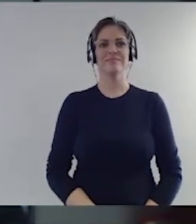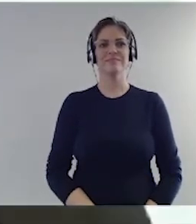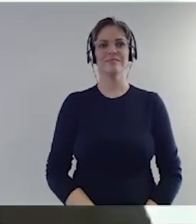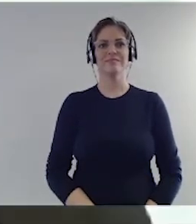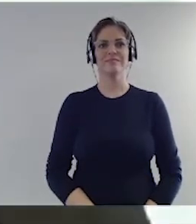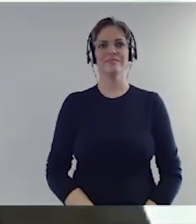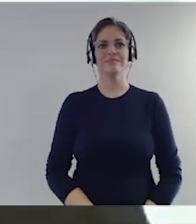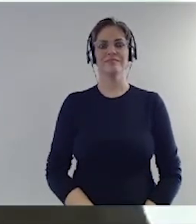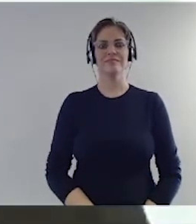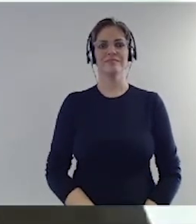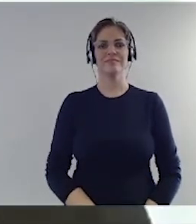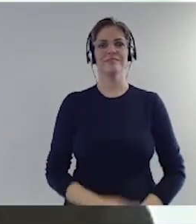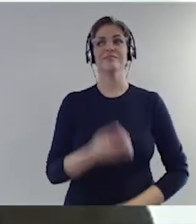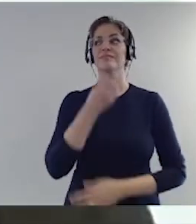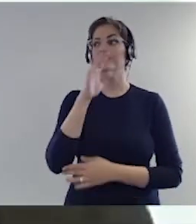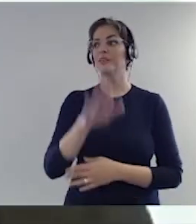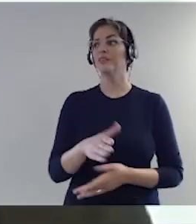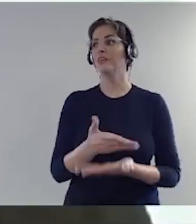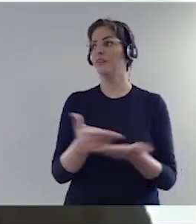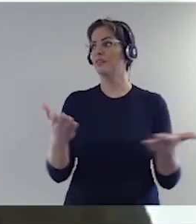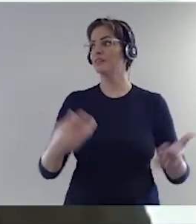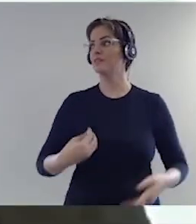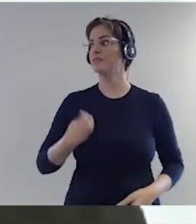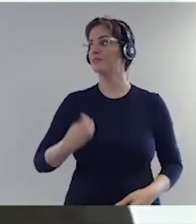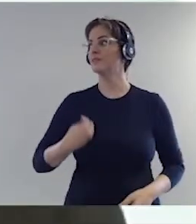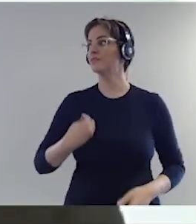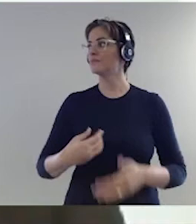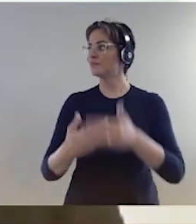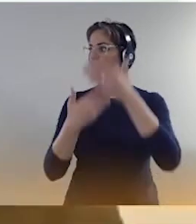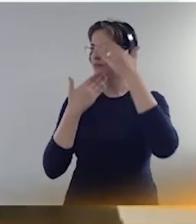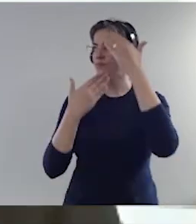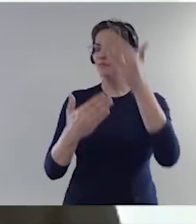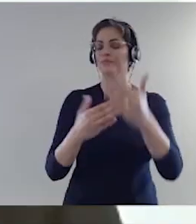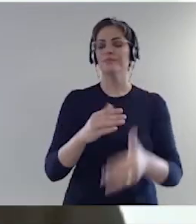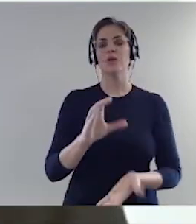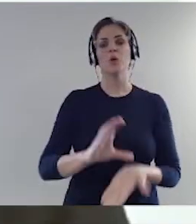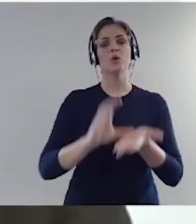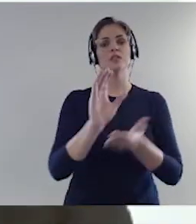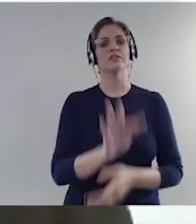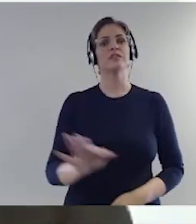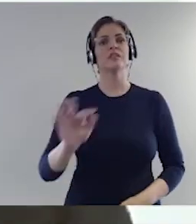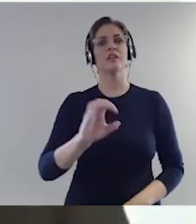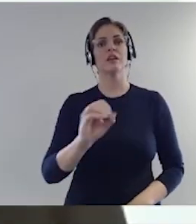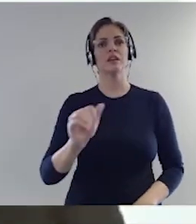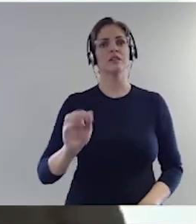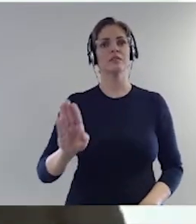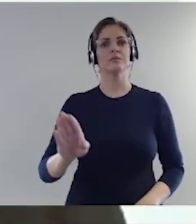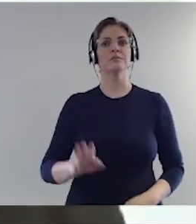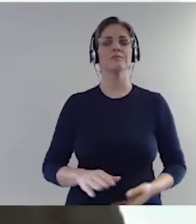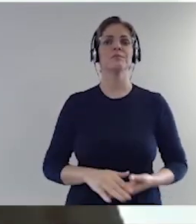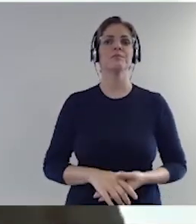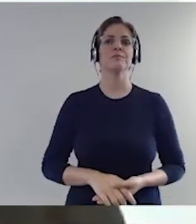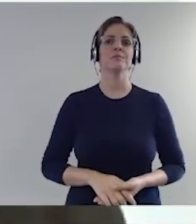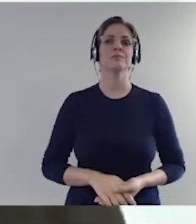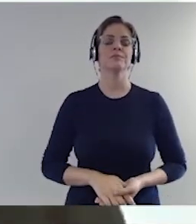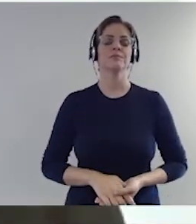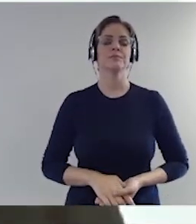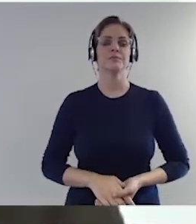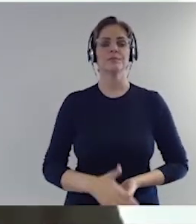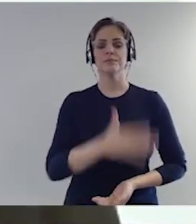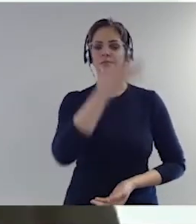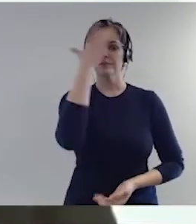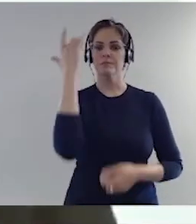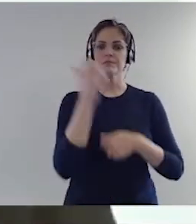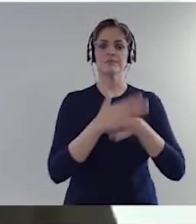Boa tarde a todos. Quero agradecer ao Conselho Federal da OAB, na pessoa do